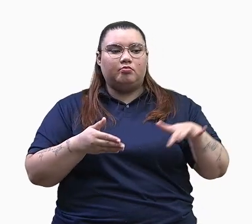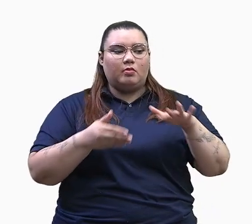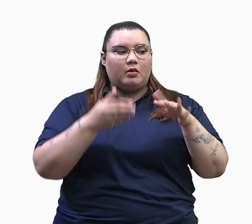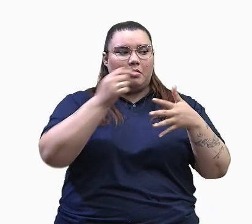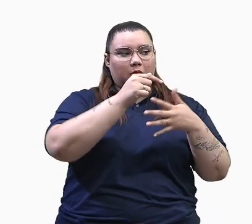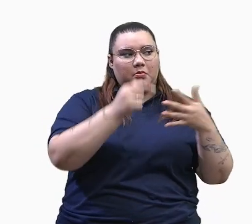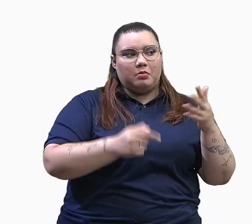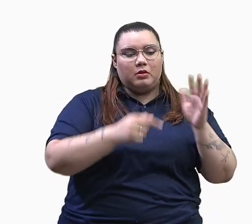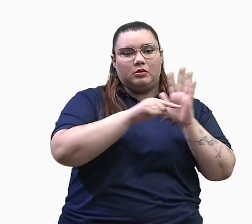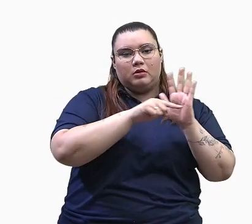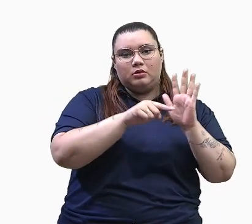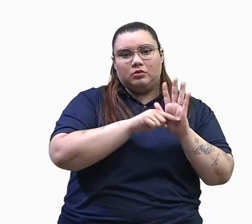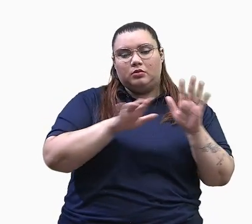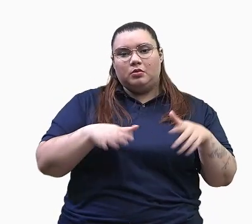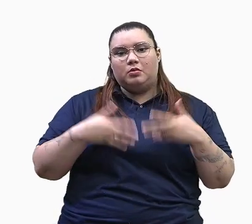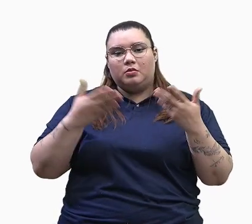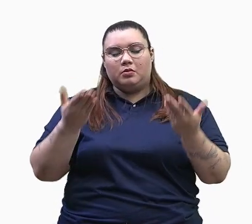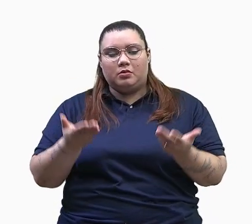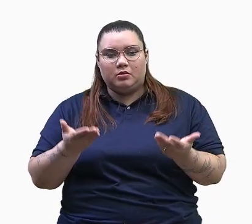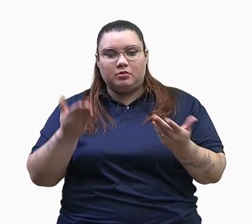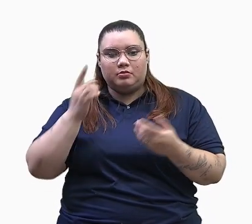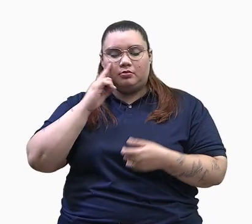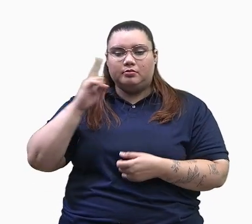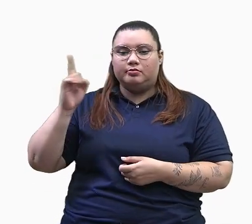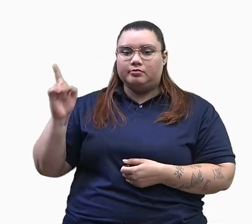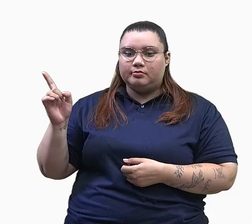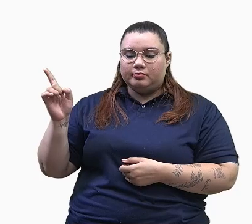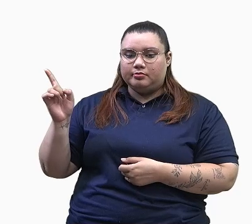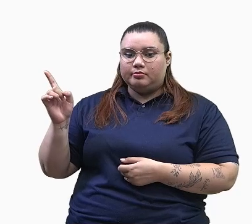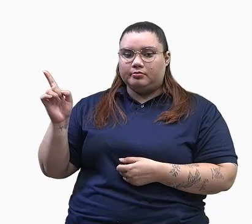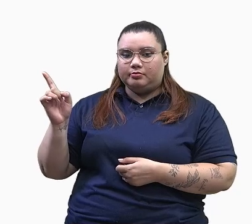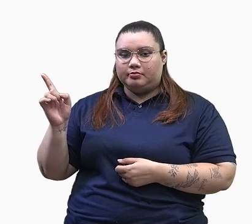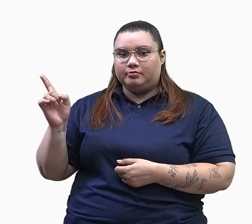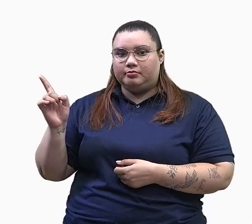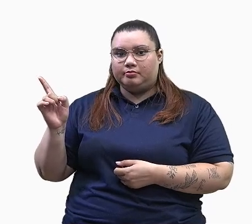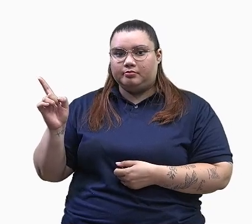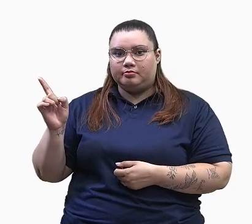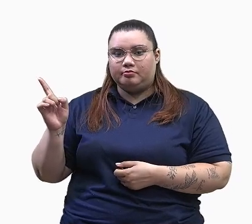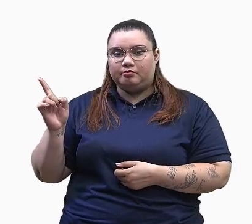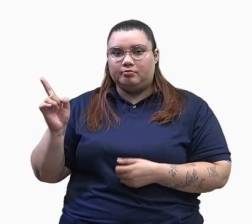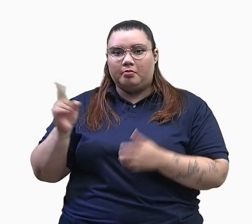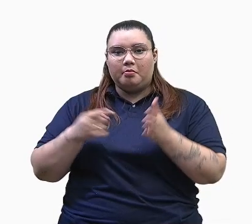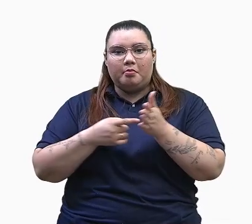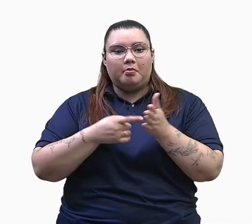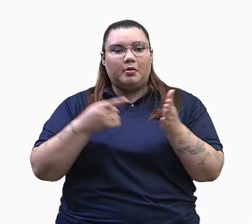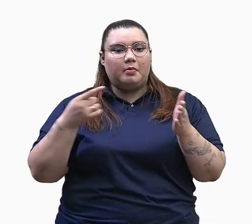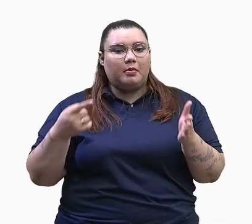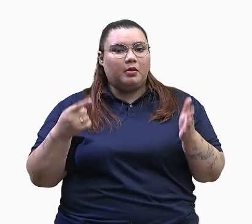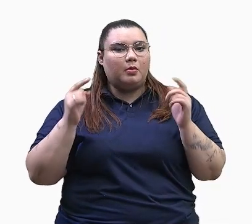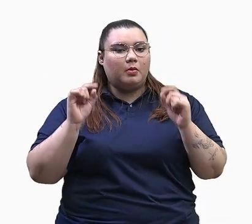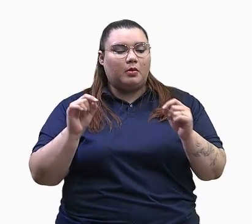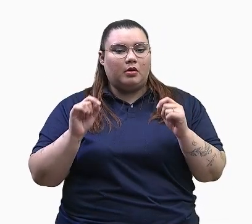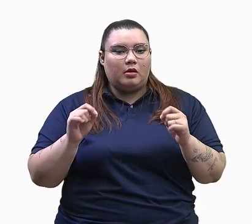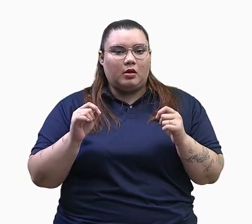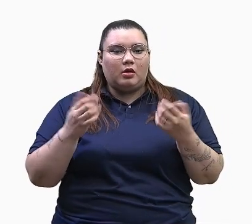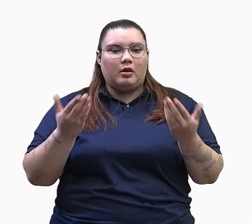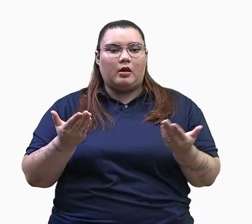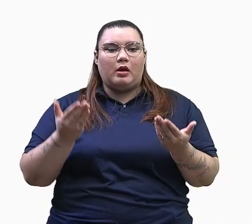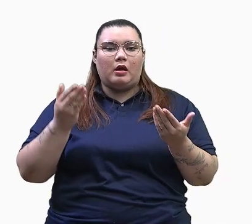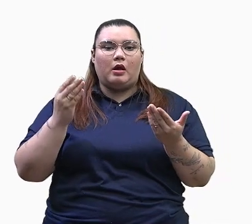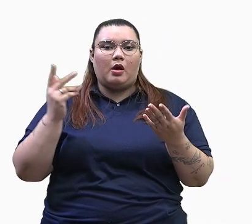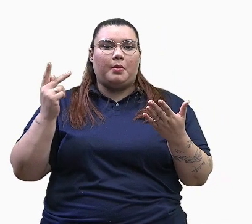Aí nós temos algumas das desvantagens. Primeiramente, os resíduos nucleares, né? Os riscos de acidentes